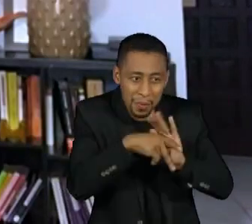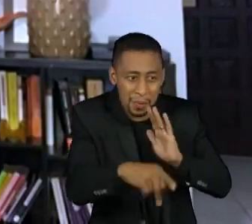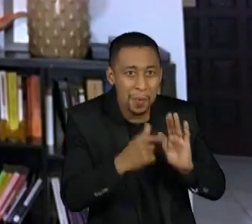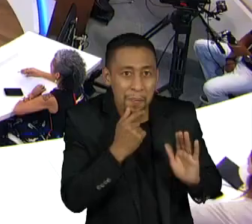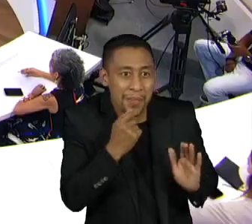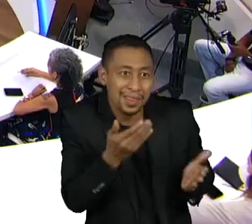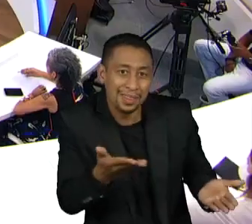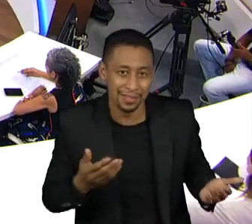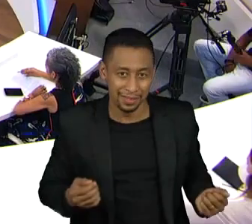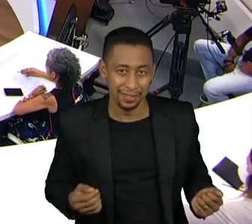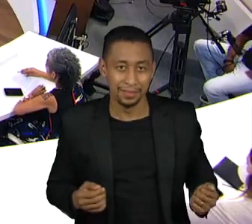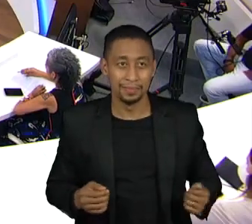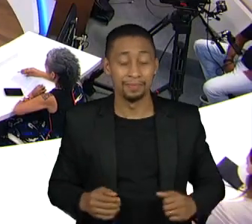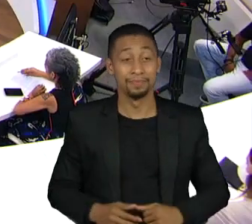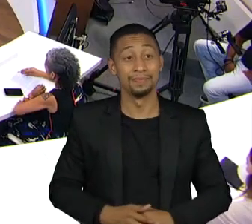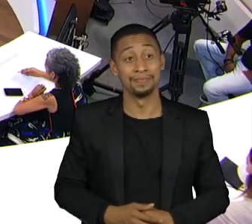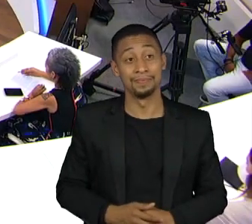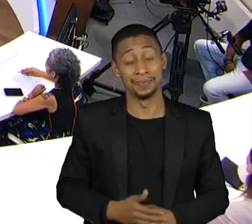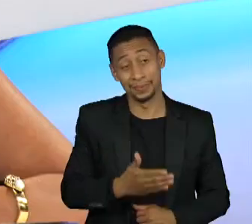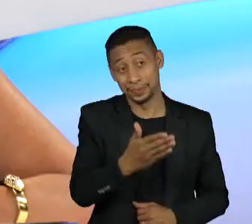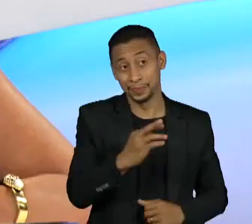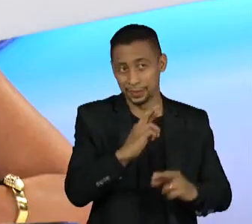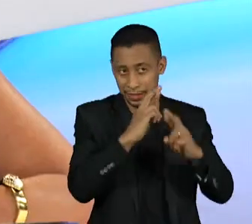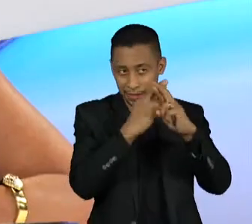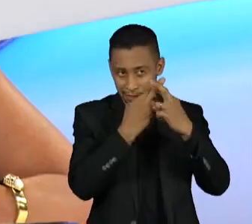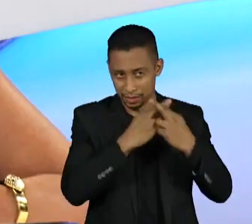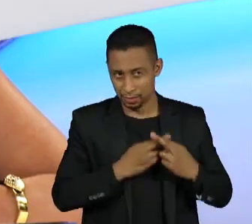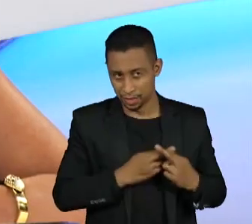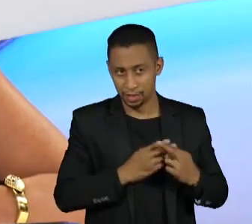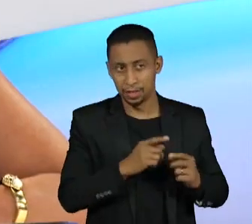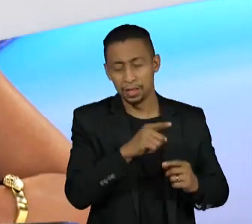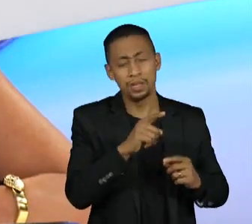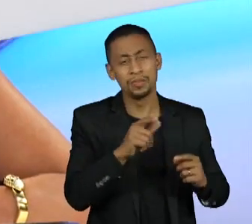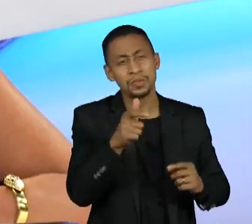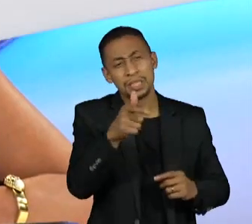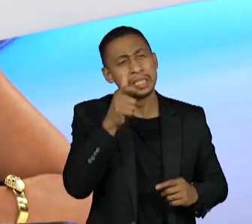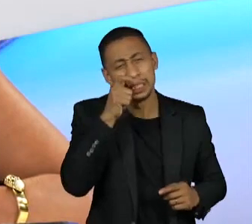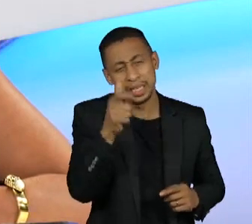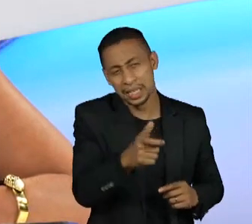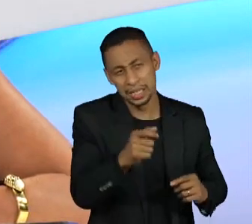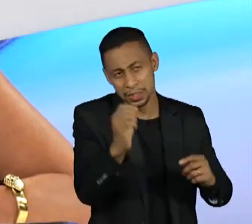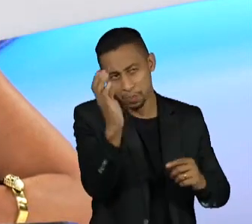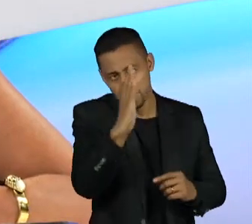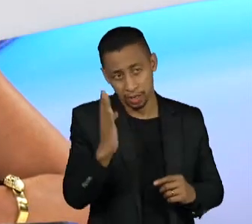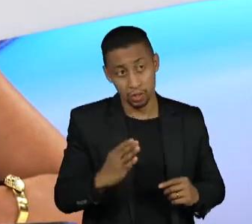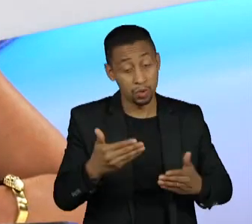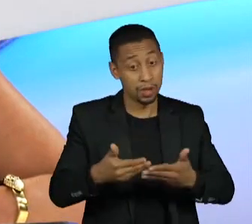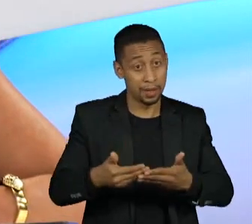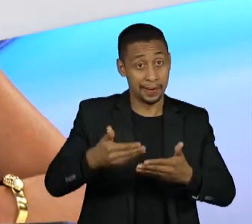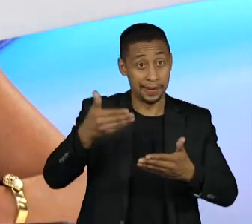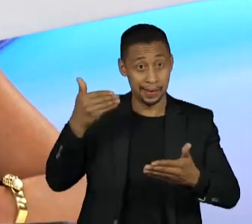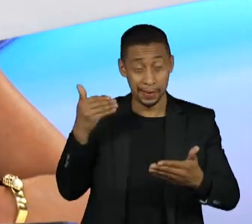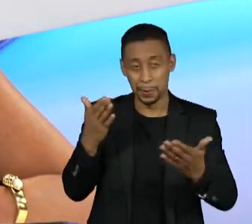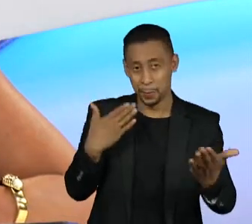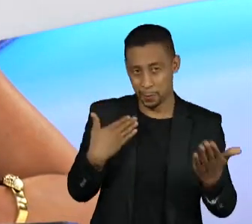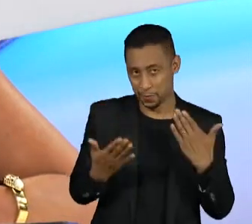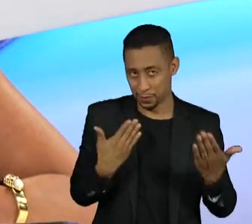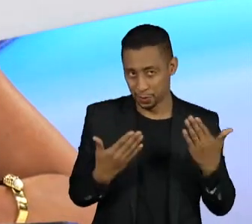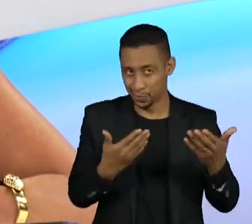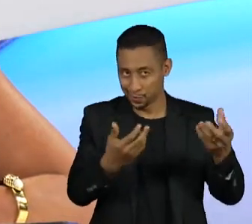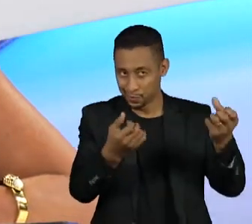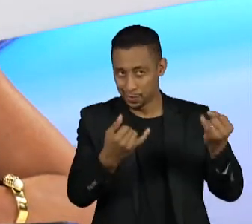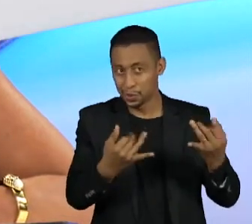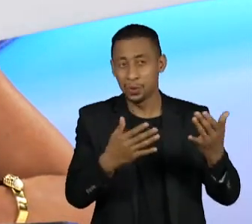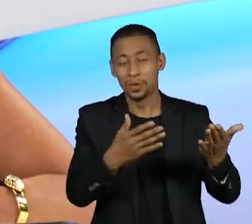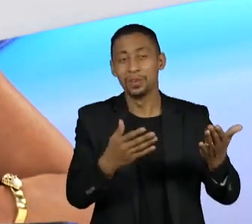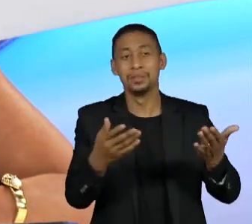impacto, Adriana? Chimamanda, voltando ao seu interesse pelo Brasil, na última vez que a gente conversou, você me disse que você veio para o